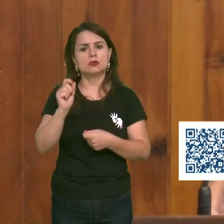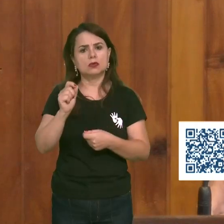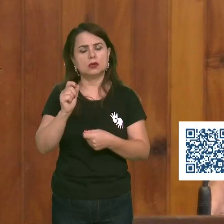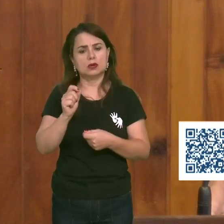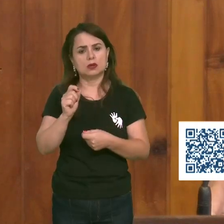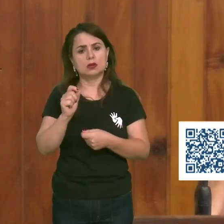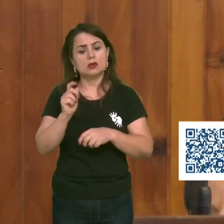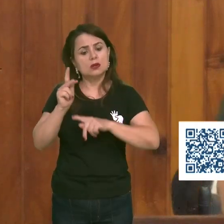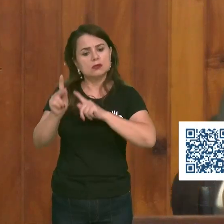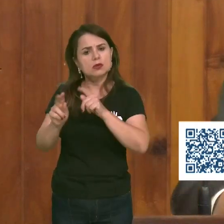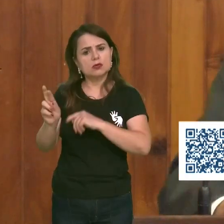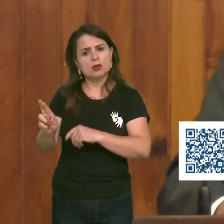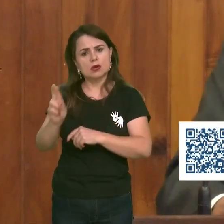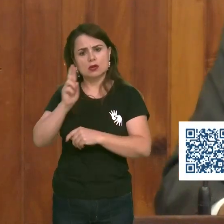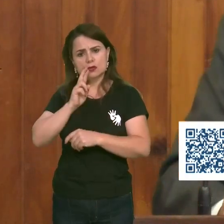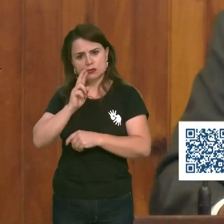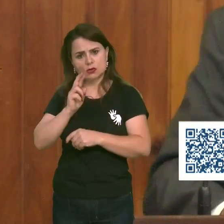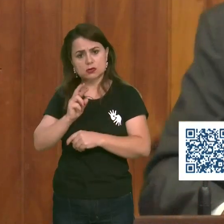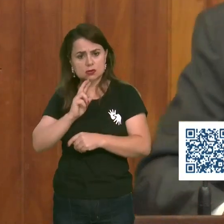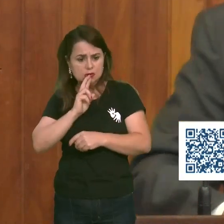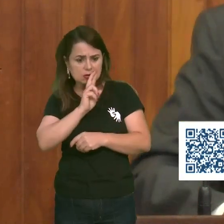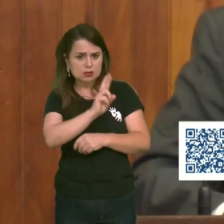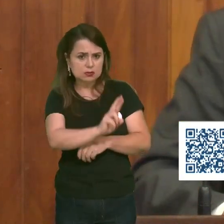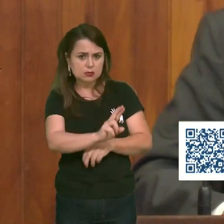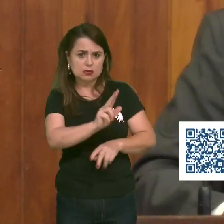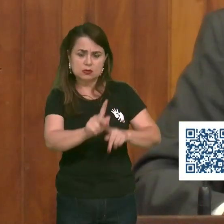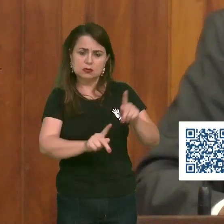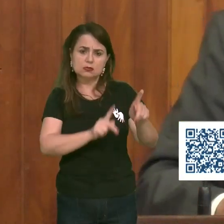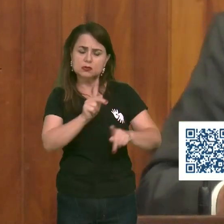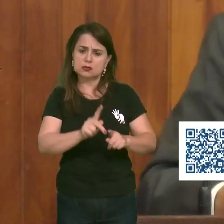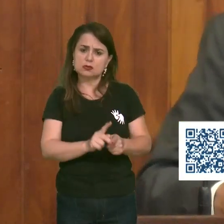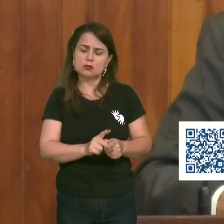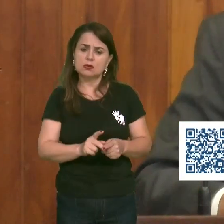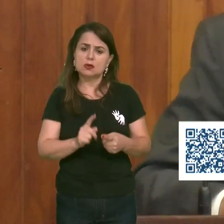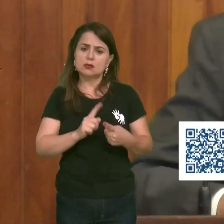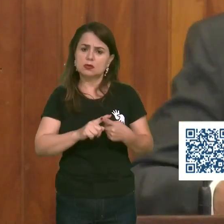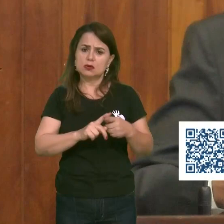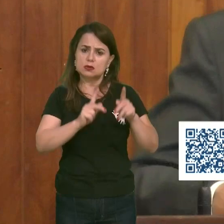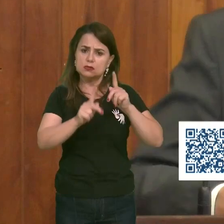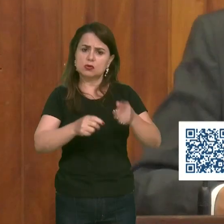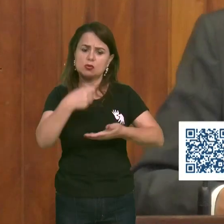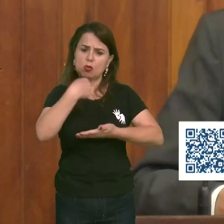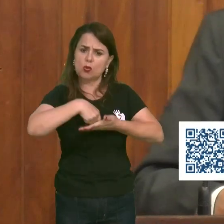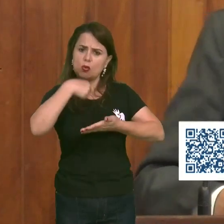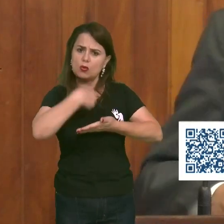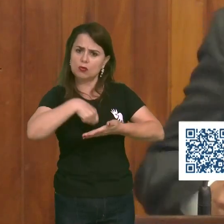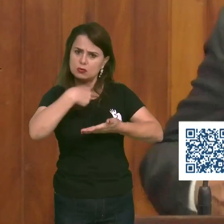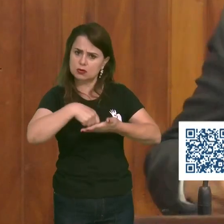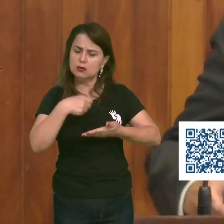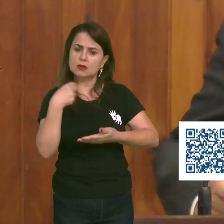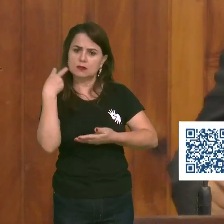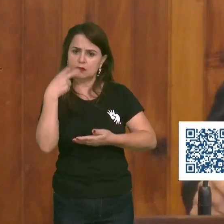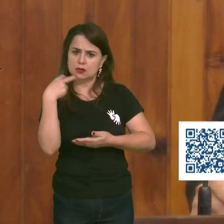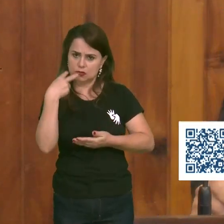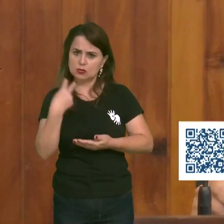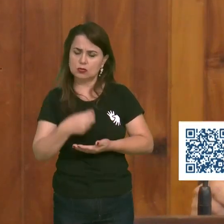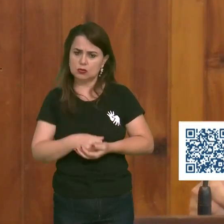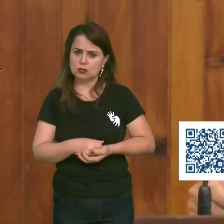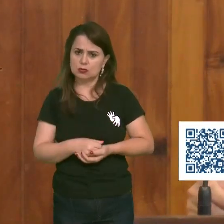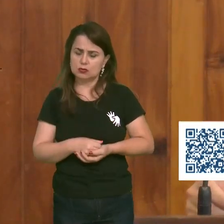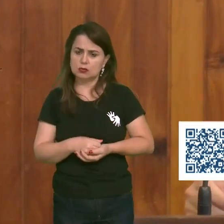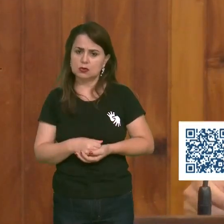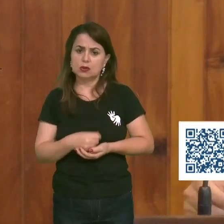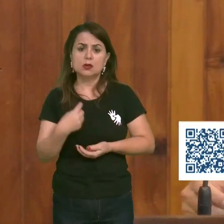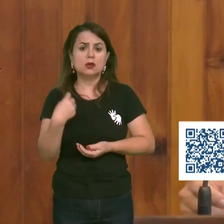um respaldo disso Vereador é eleito é cobrado pelos seus eleitores pelos munícipes e a gente leva